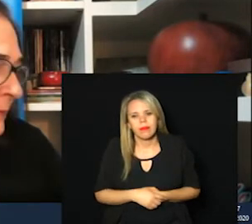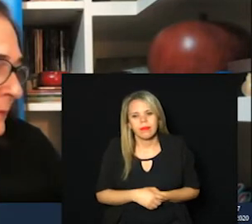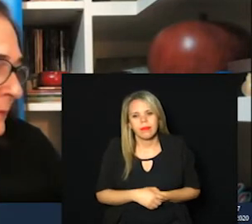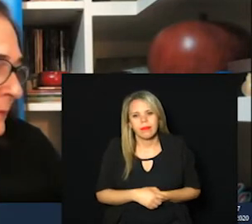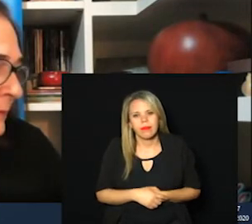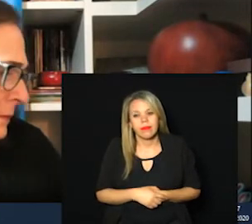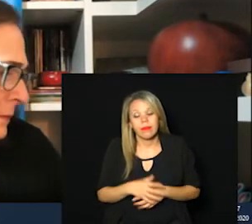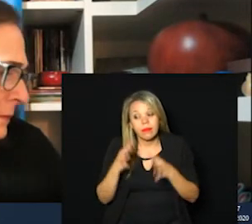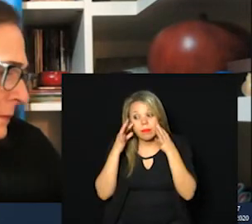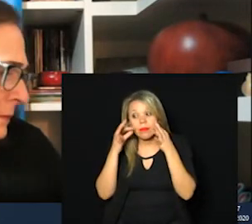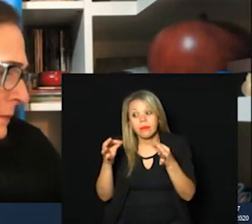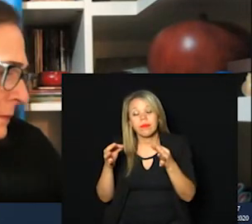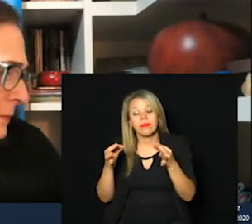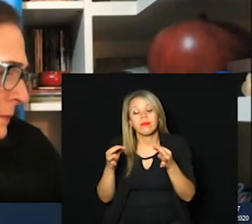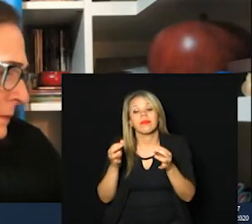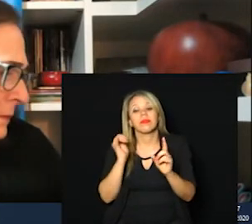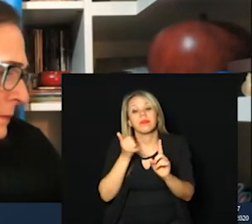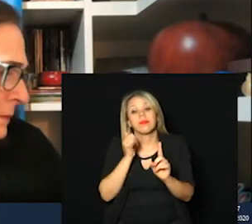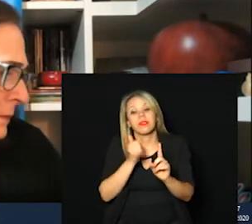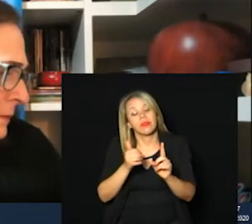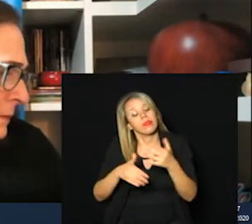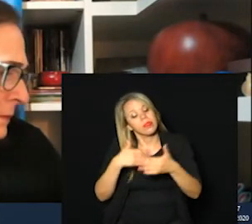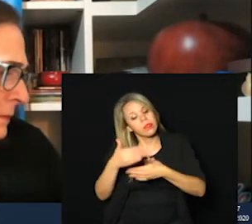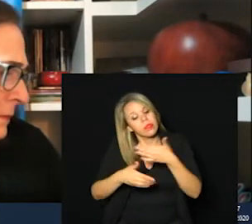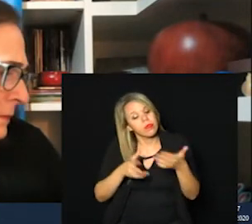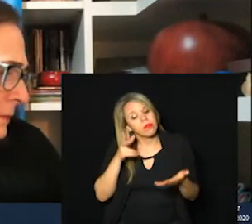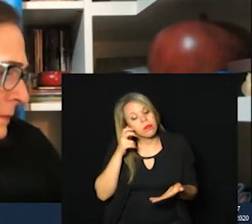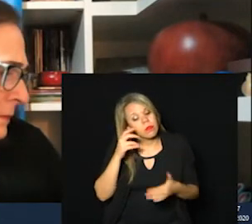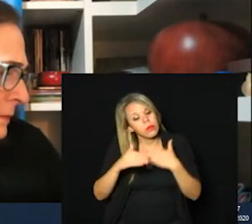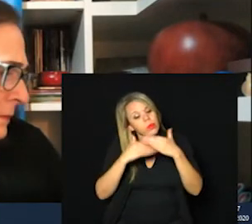o outro, que vai além de ouvir,